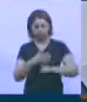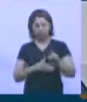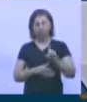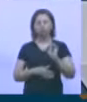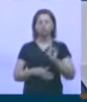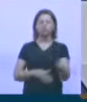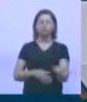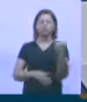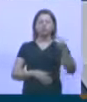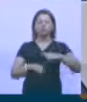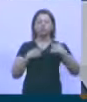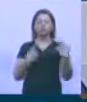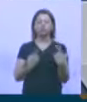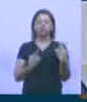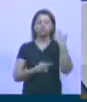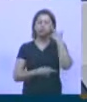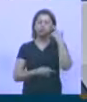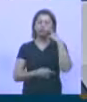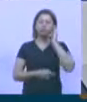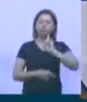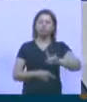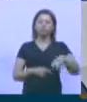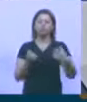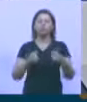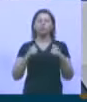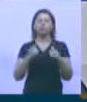importante, mas eu penso que ela é necessária.